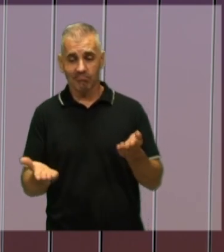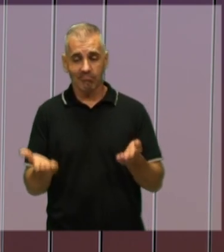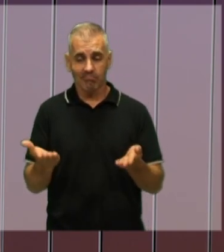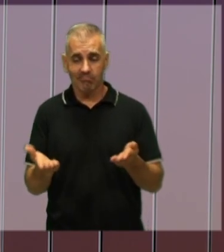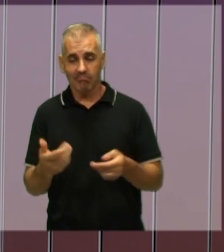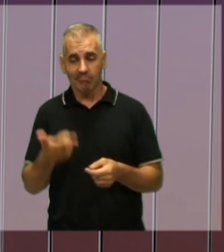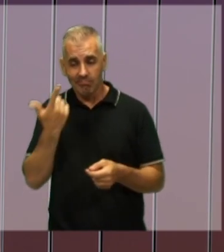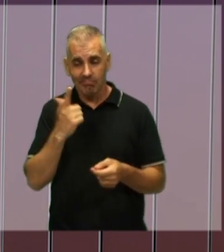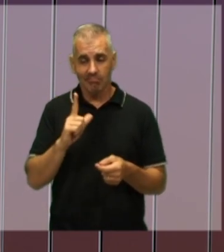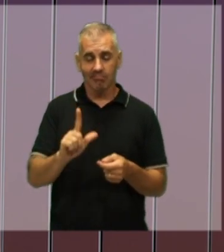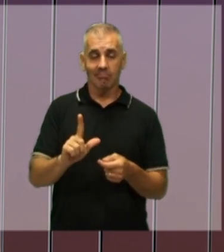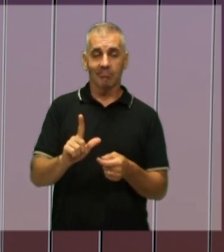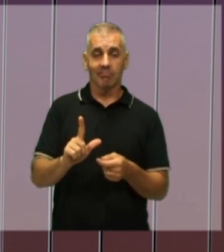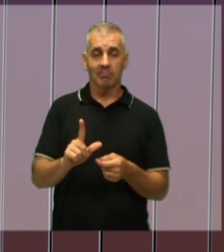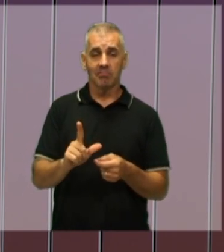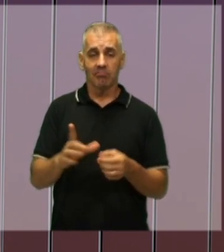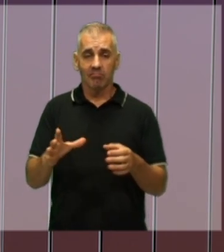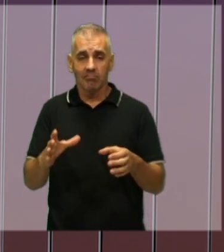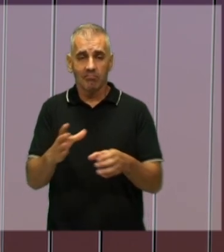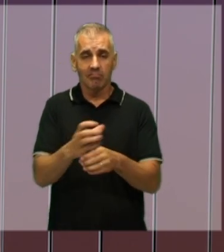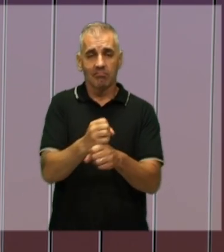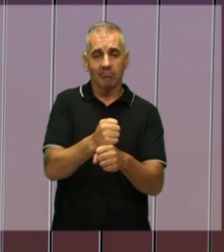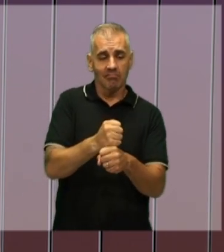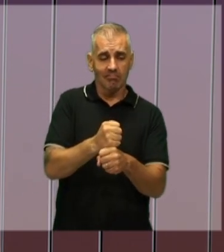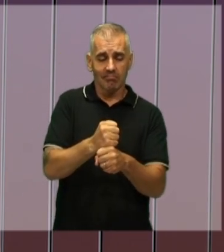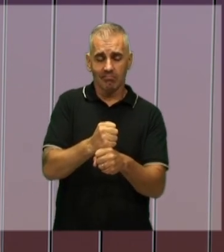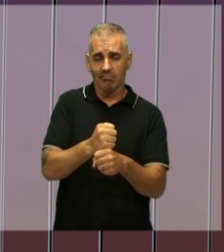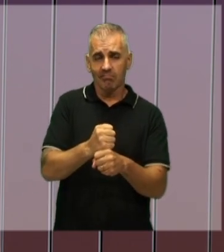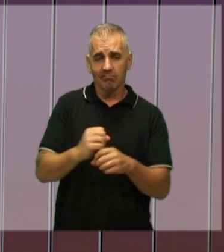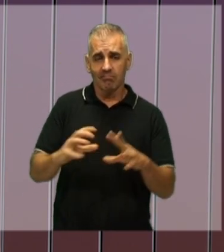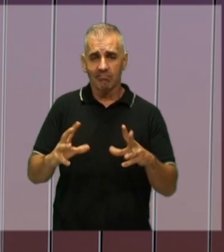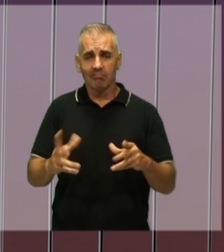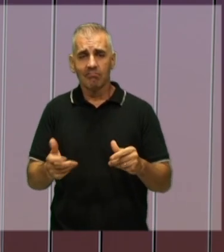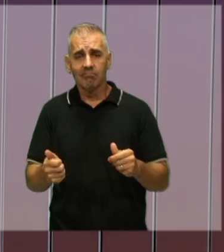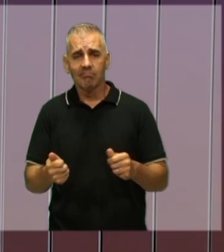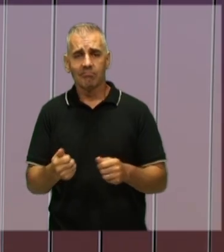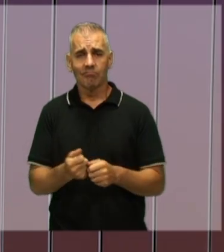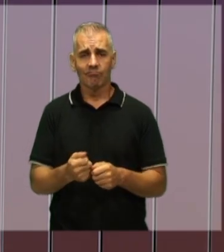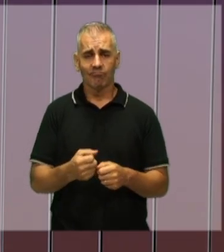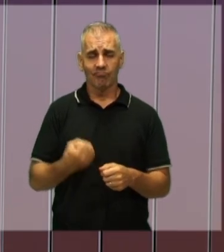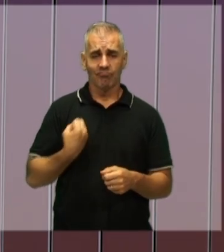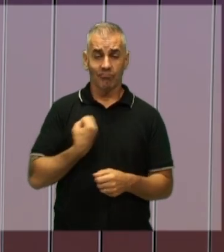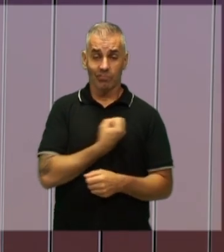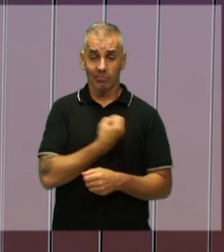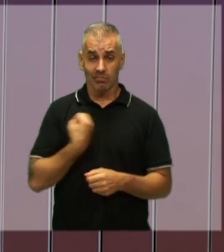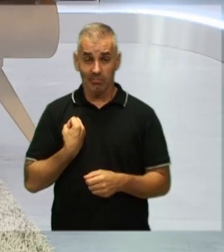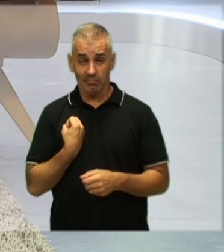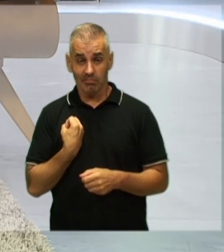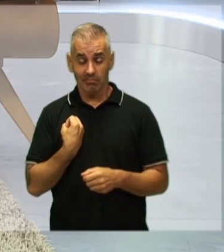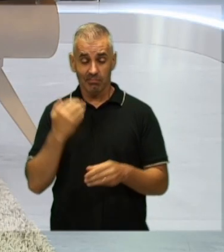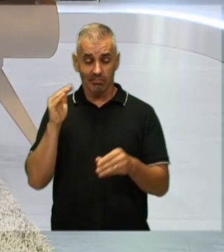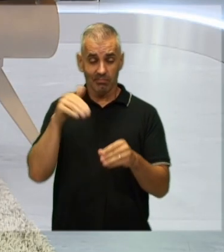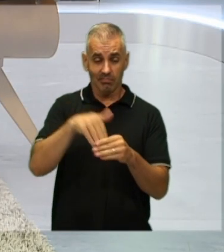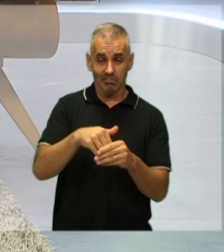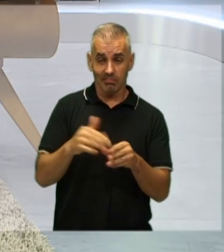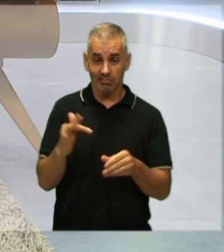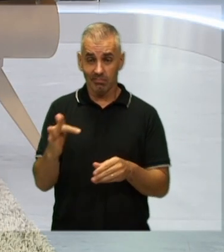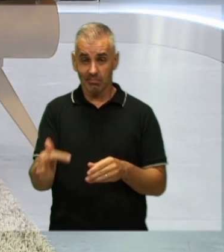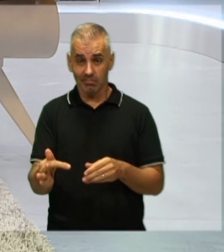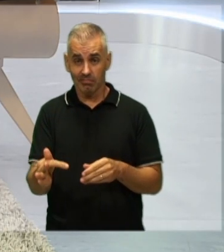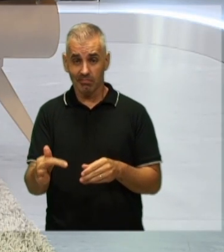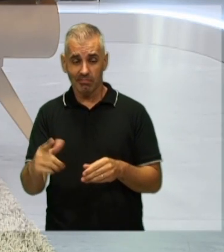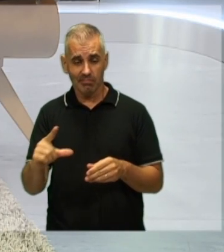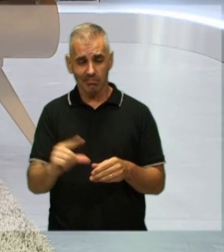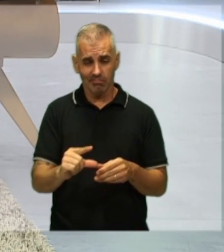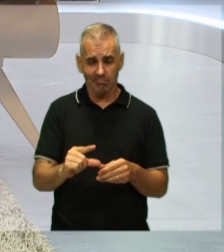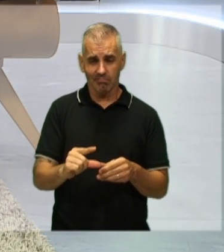assim a mais bem votada. E somando a isso ainda, o número de candidatos à federal eram menores do que candidato estadual. Então,